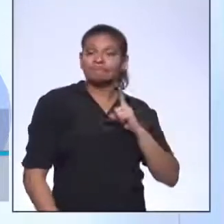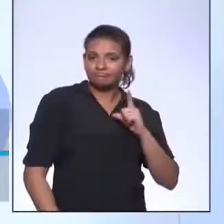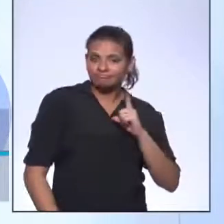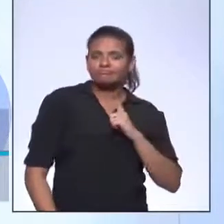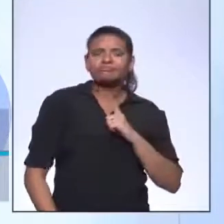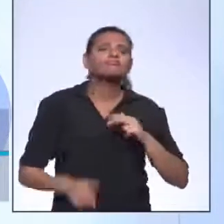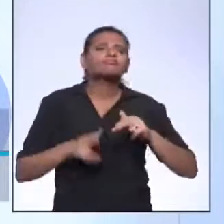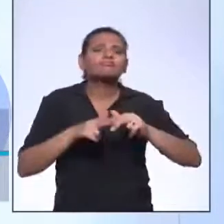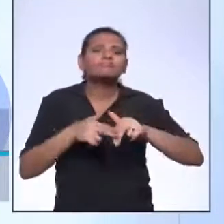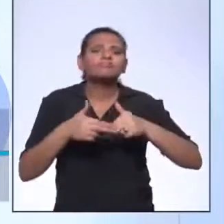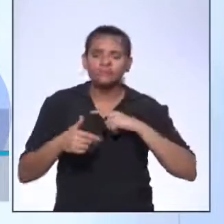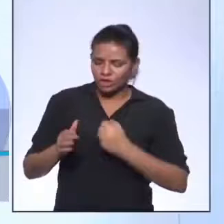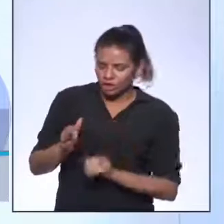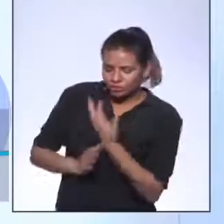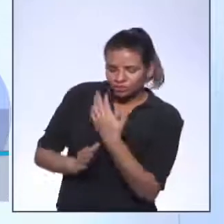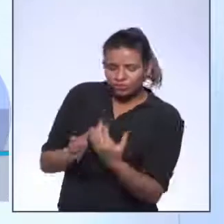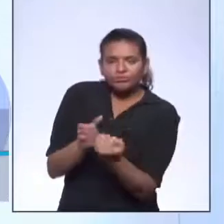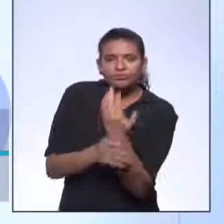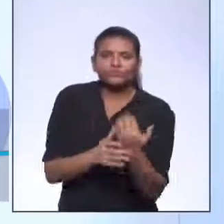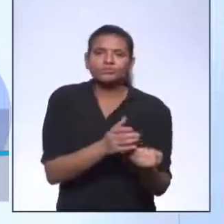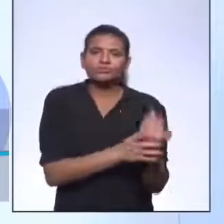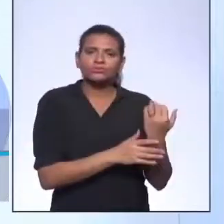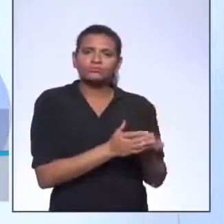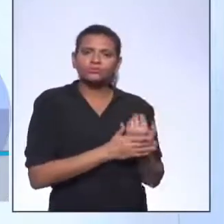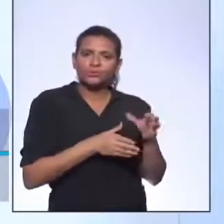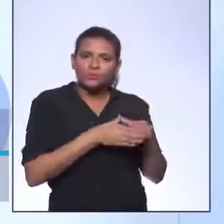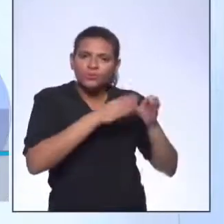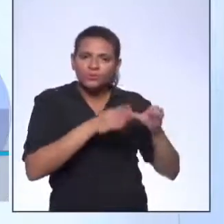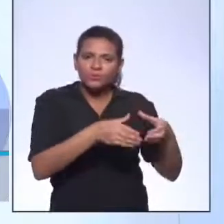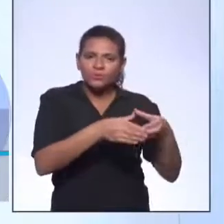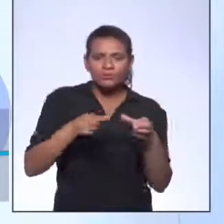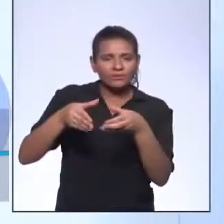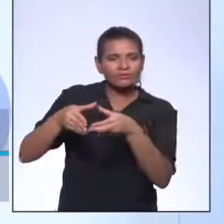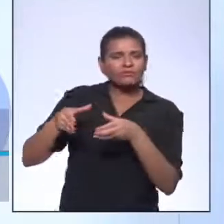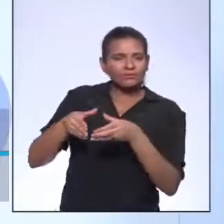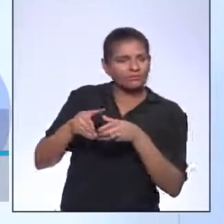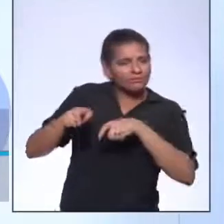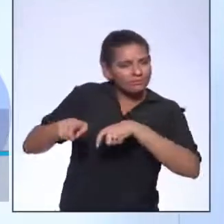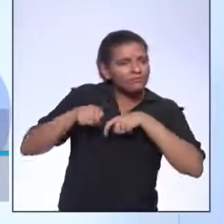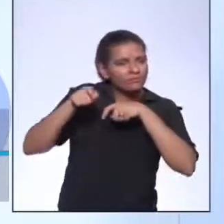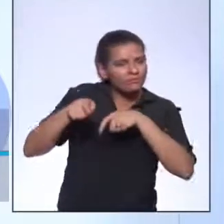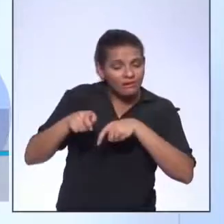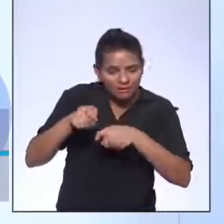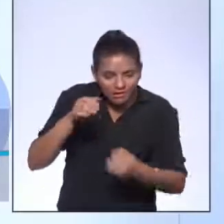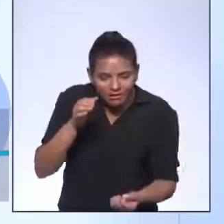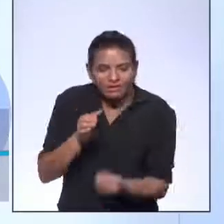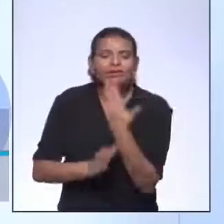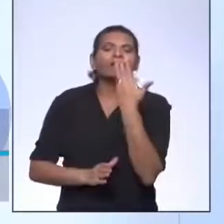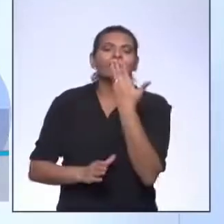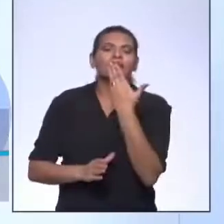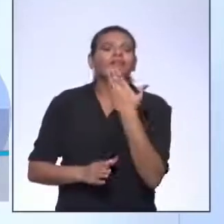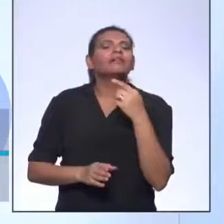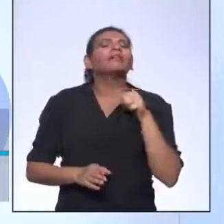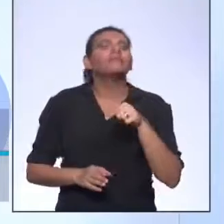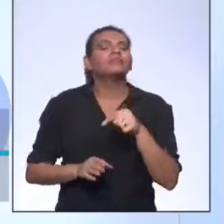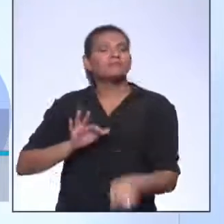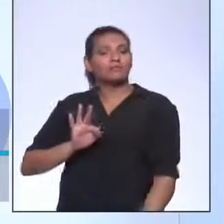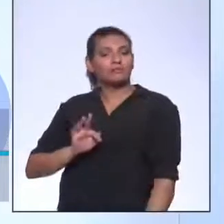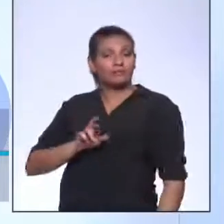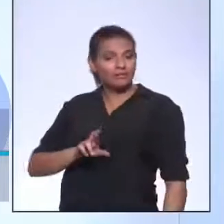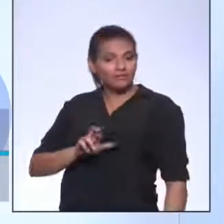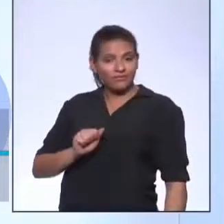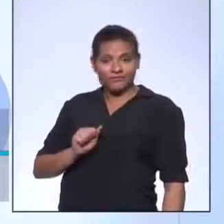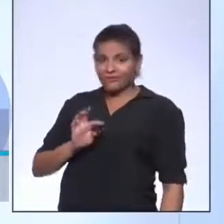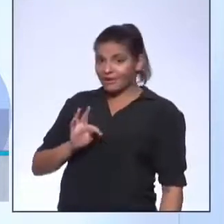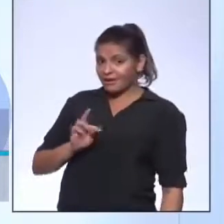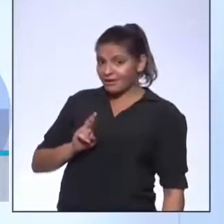guenos, que eram aquelas pequenas comunidades agrícolas, elas se tornam fátrias. E essas frátrias já são